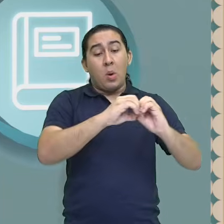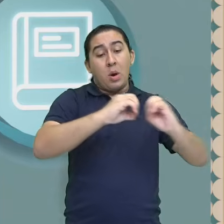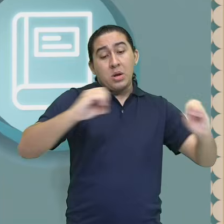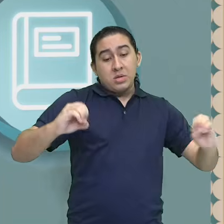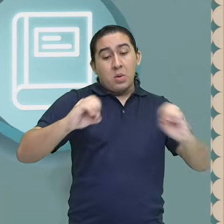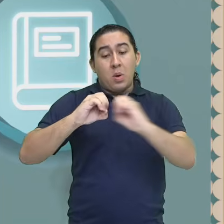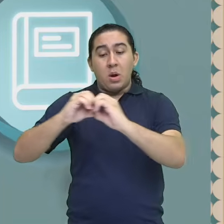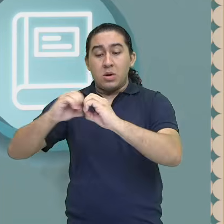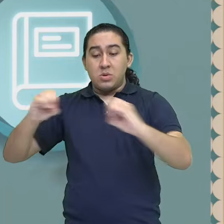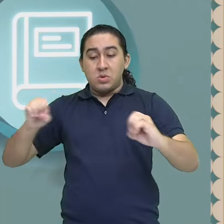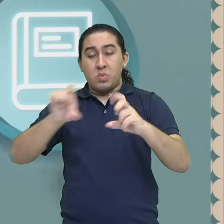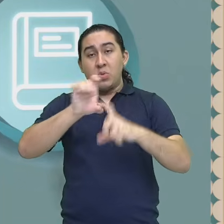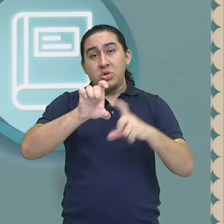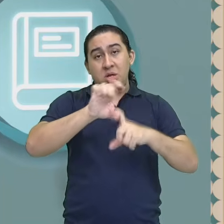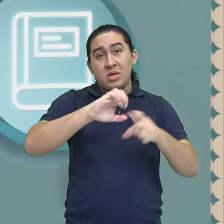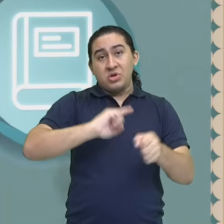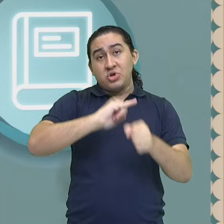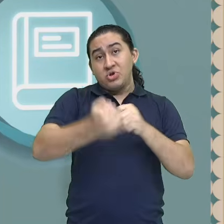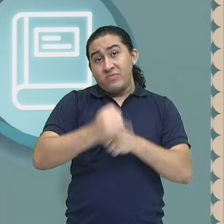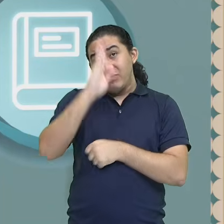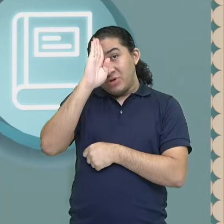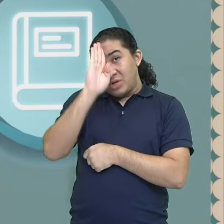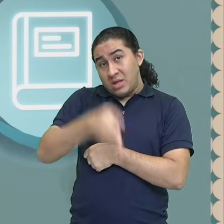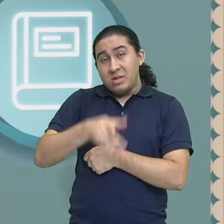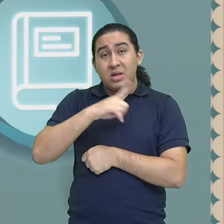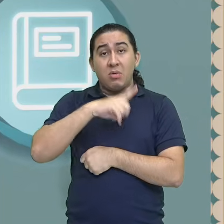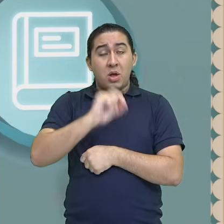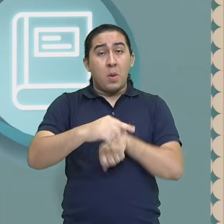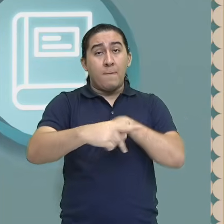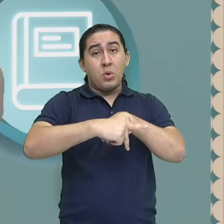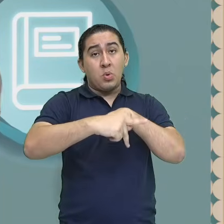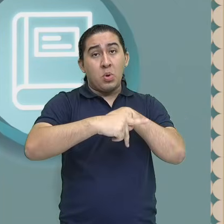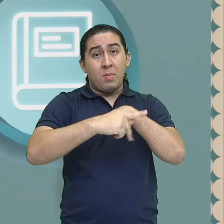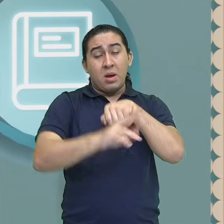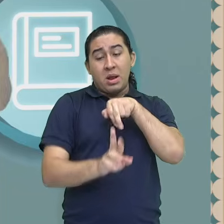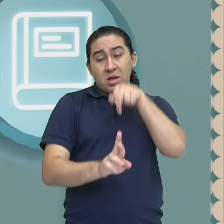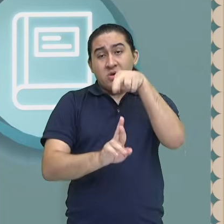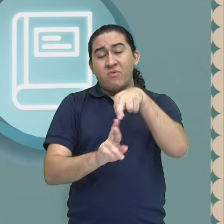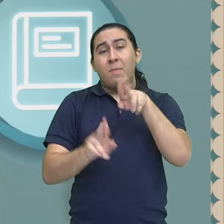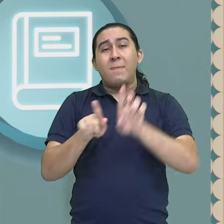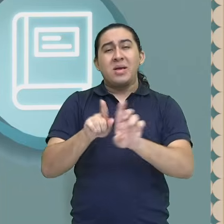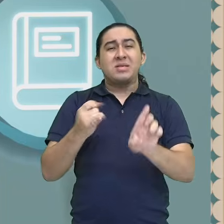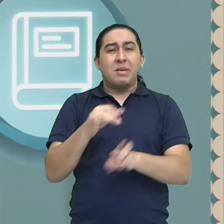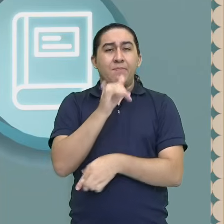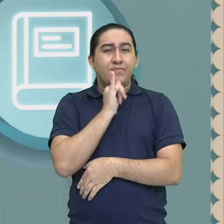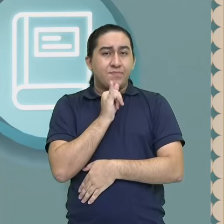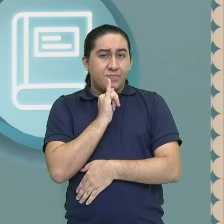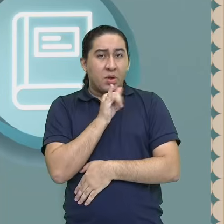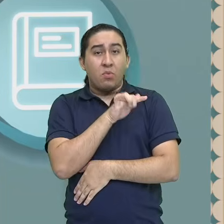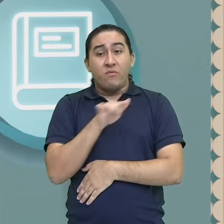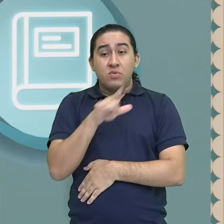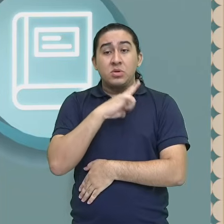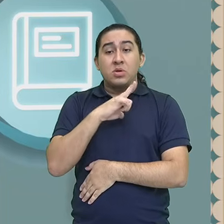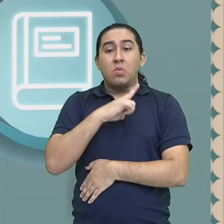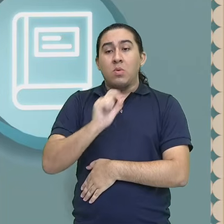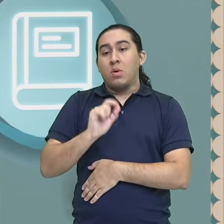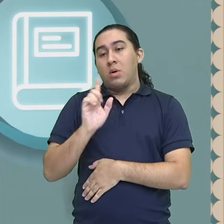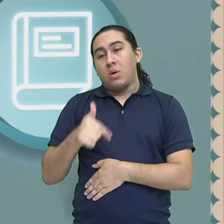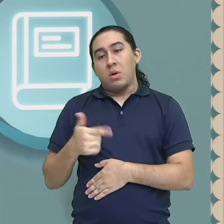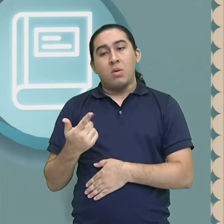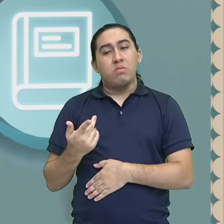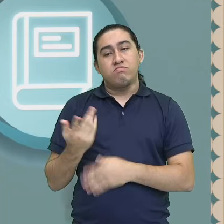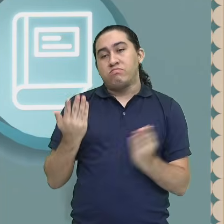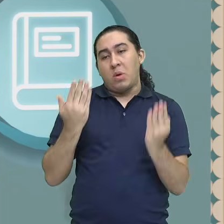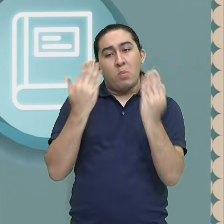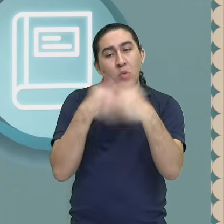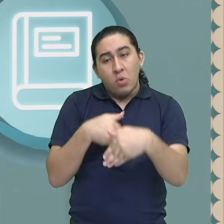subordinada adjetiva, automaticamente vai estar lá um pronome relativo. Mas, de repente, se você, né, tiver diante de uma